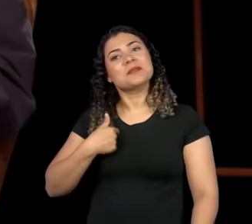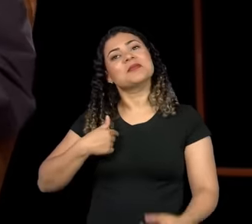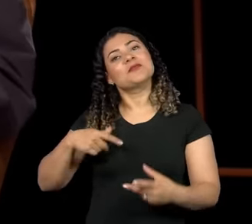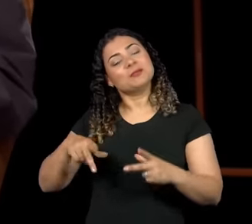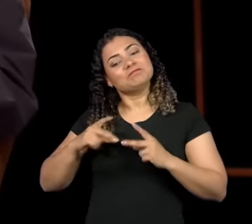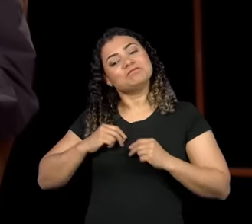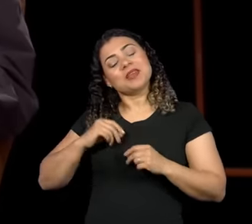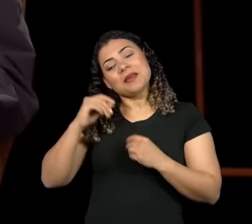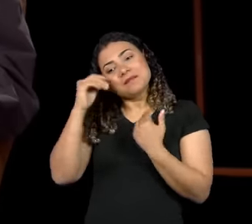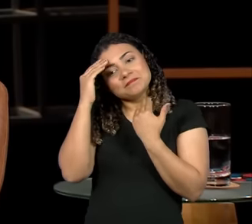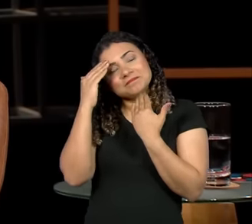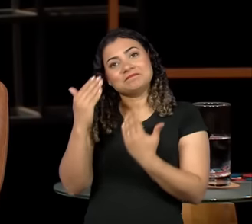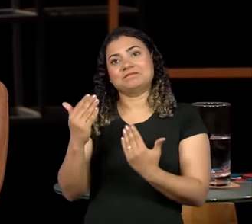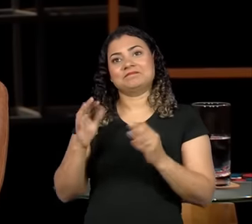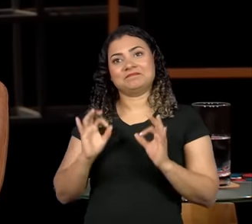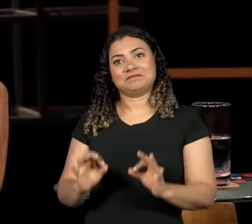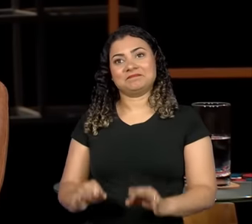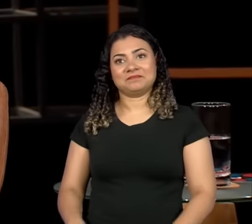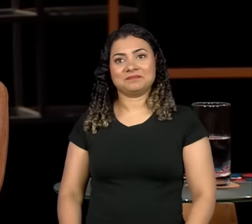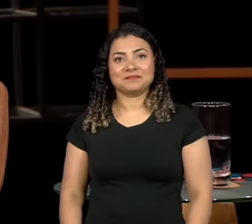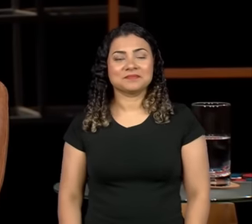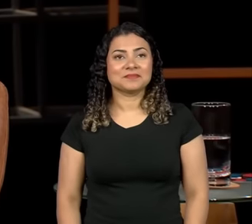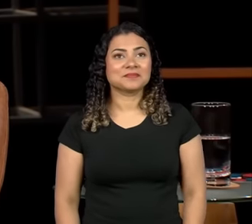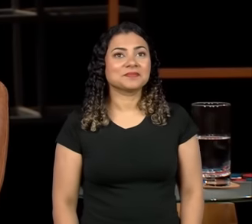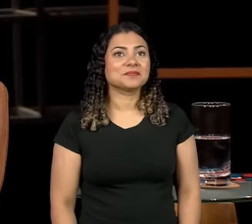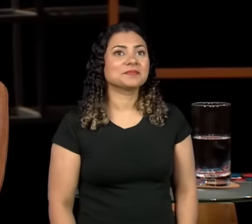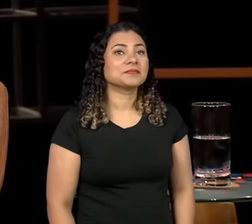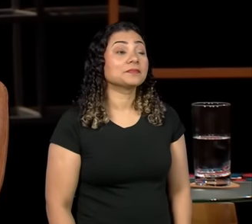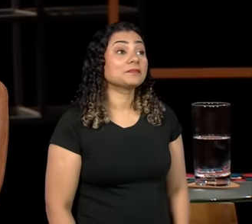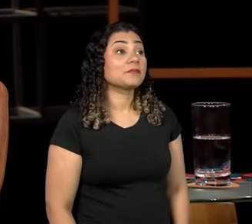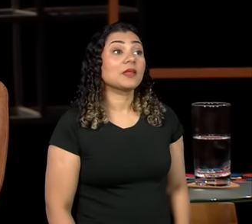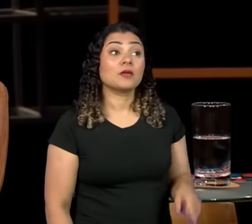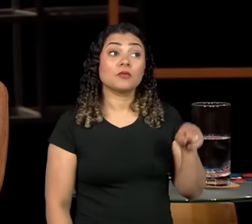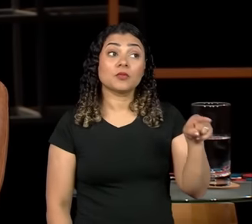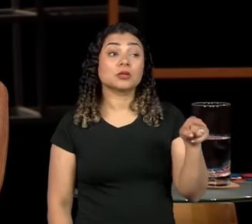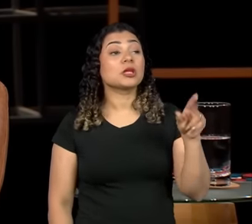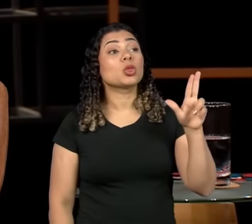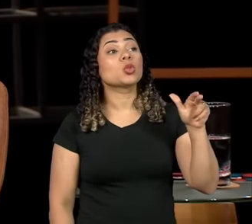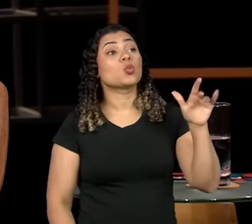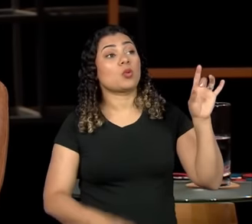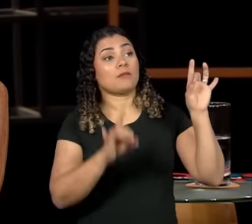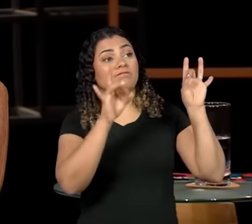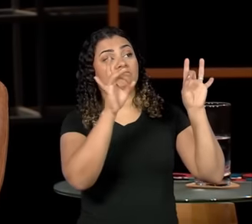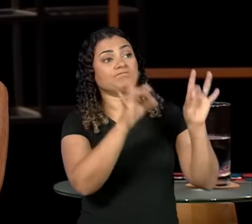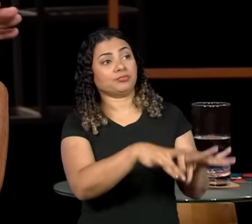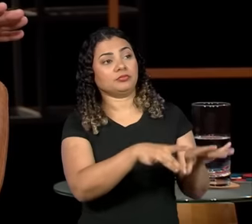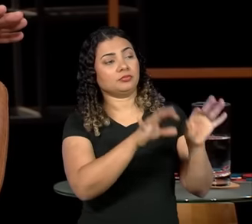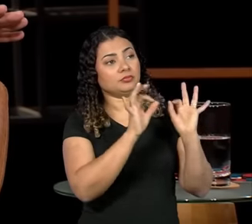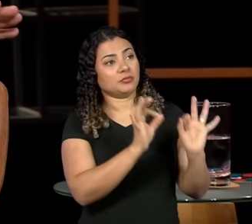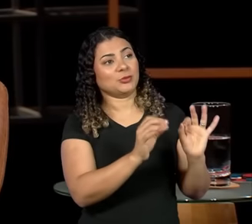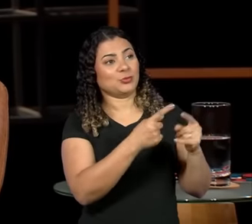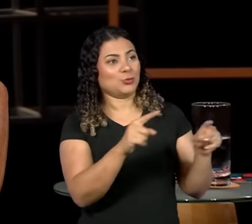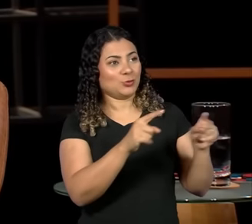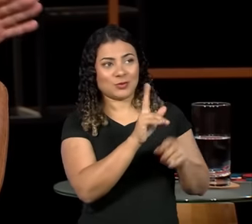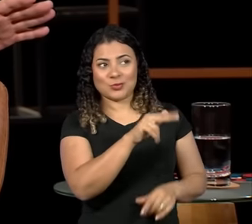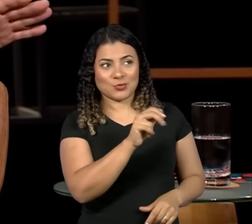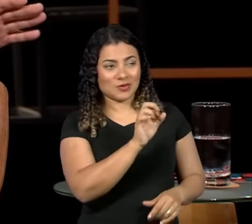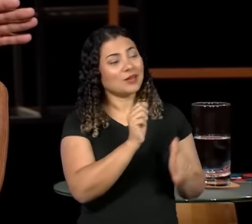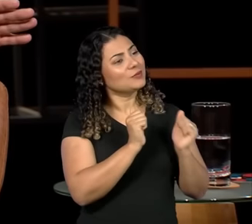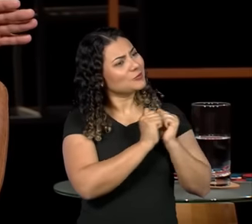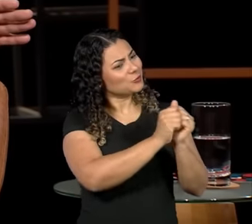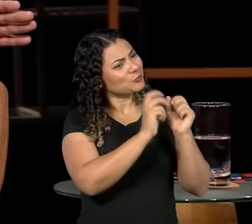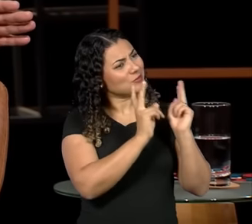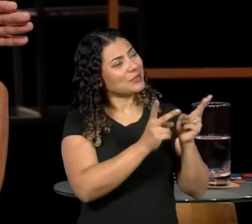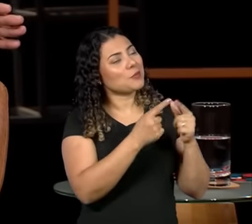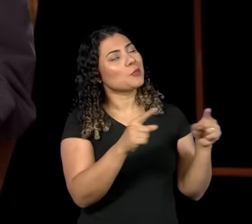privilégio, realmente. Agora, você nunca abandonou definitivamente a música, ela sempre te acompanha,